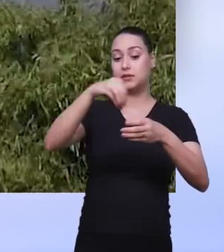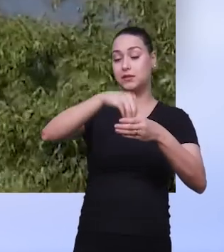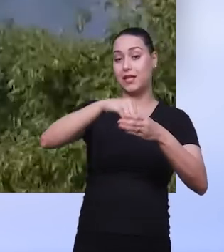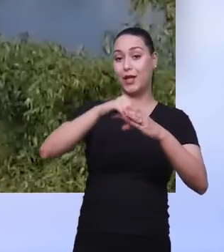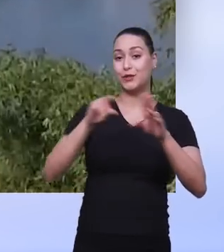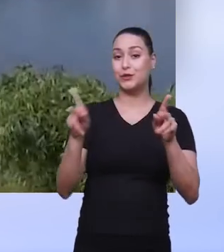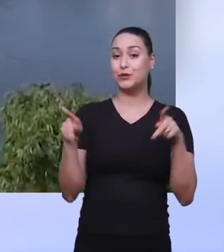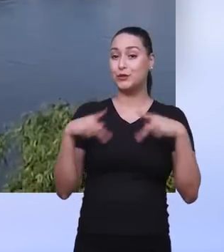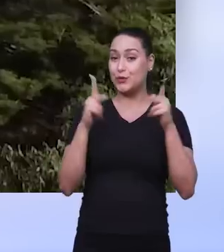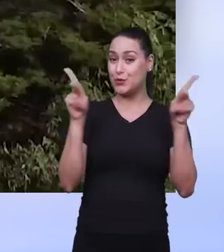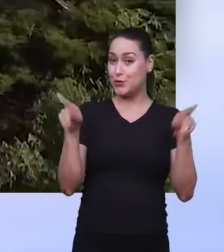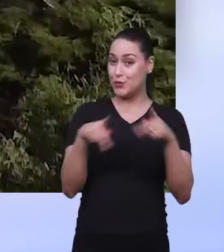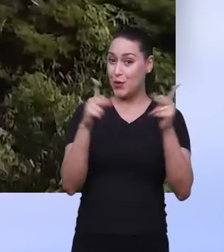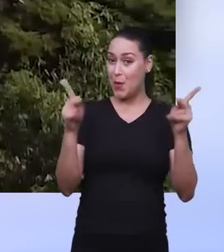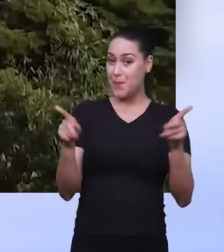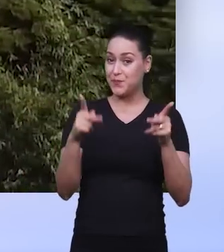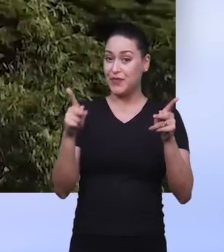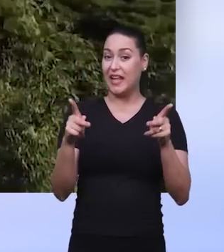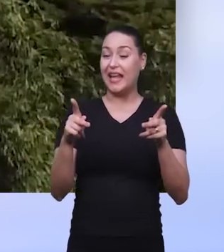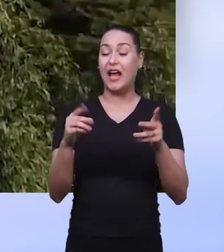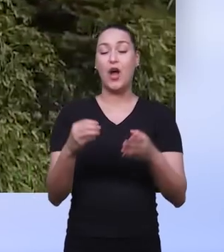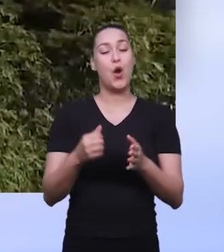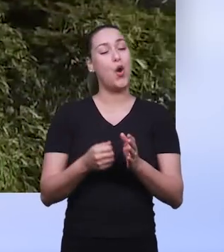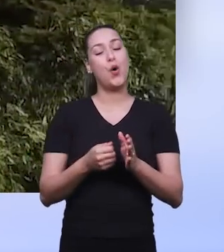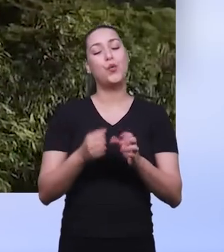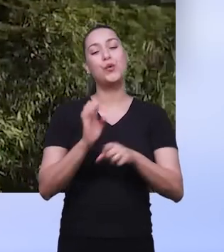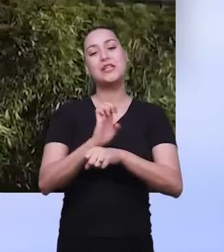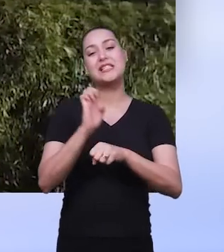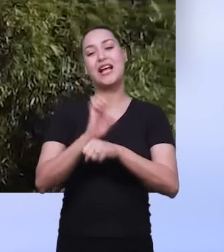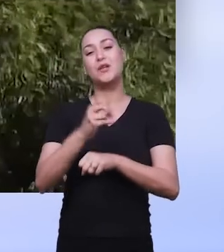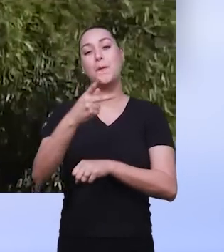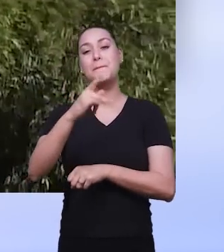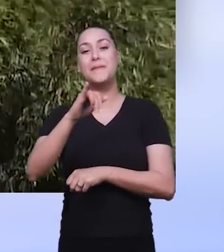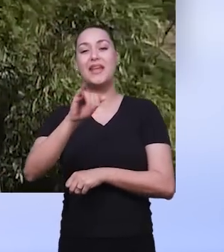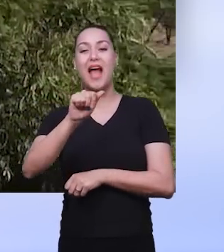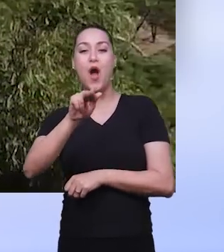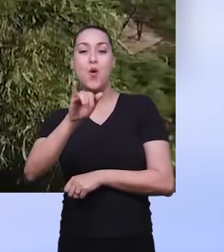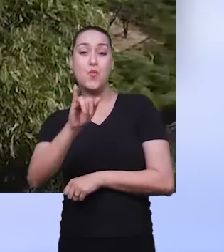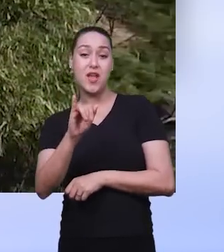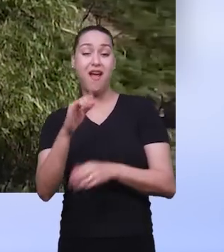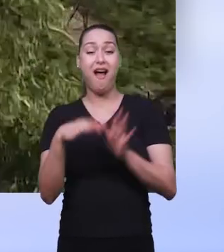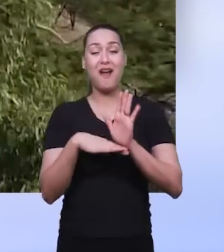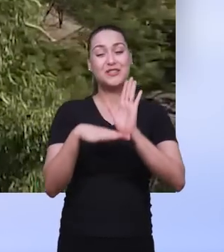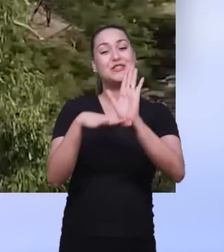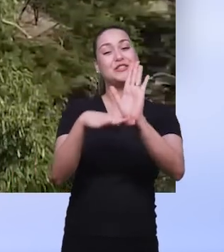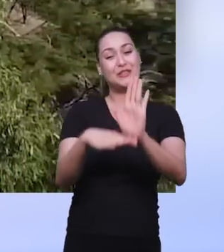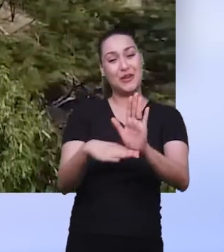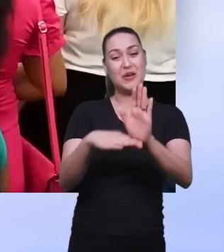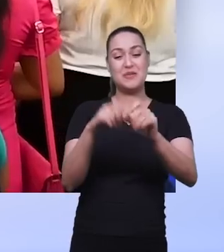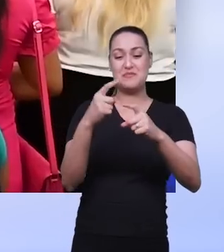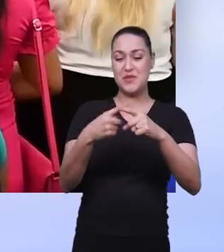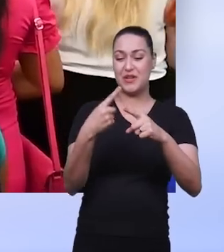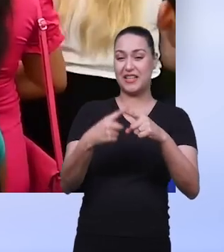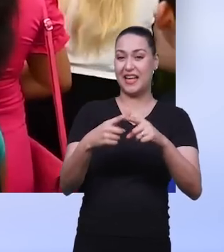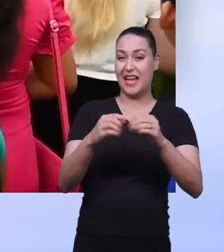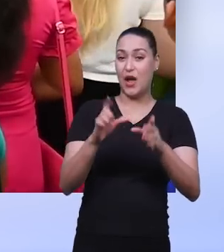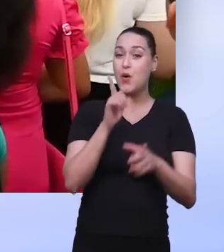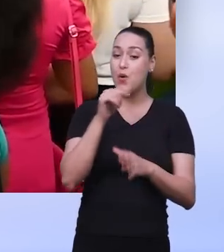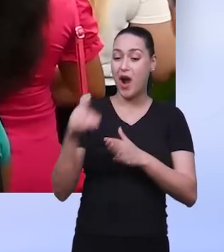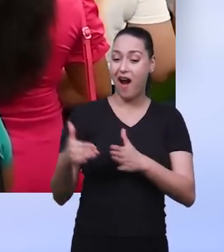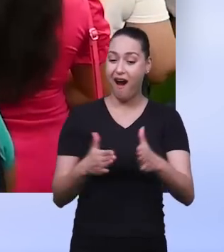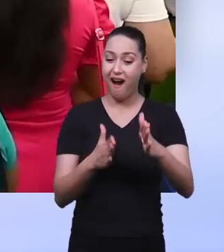A assistência foi dos irmãos do Piauí, pois o município fica justamente na divisa dos estados, que são separados pelo